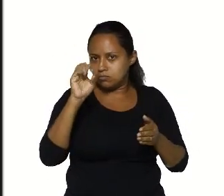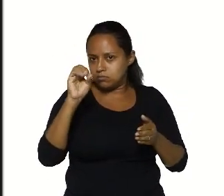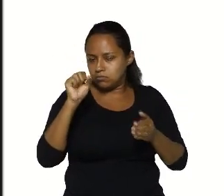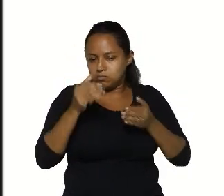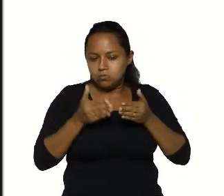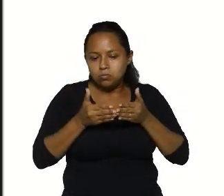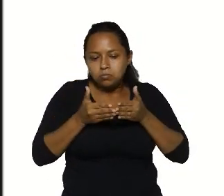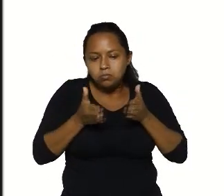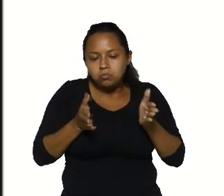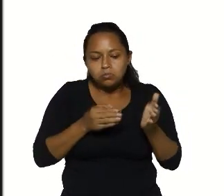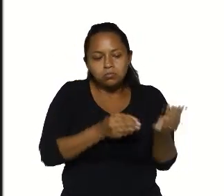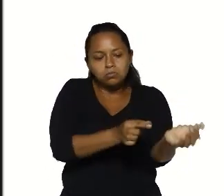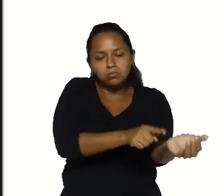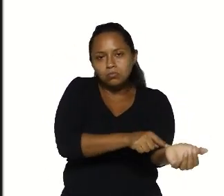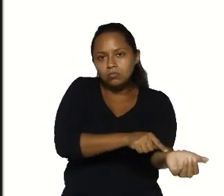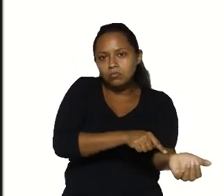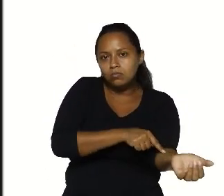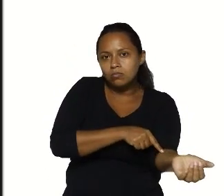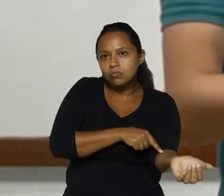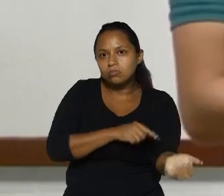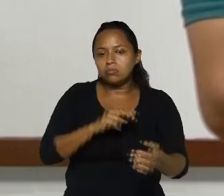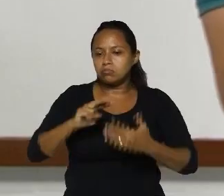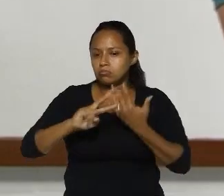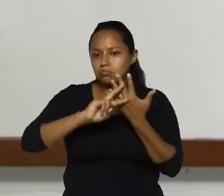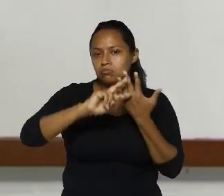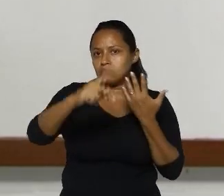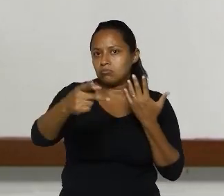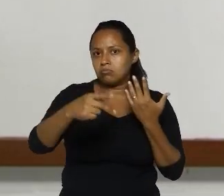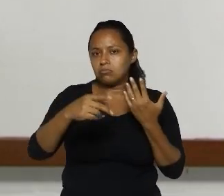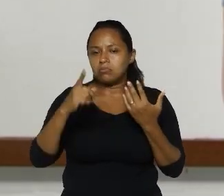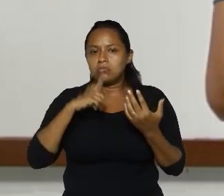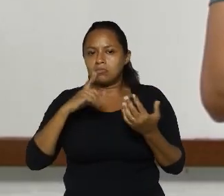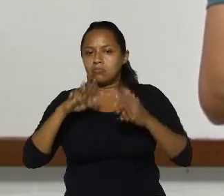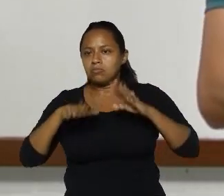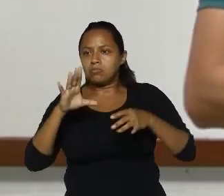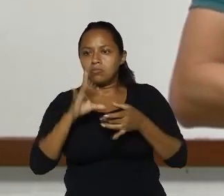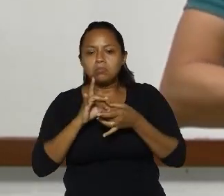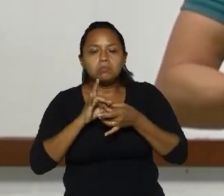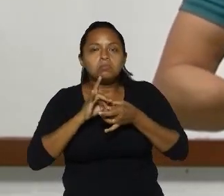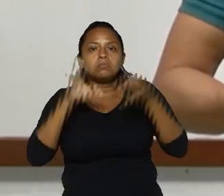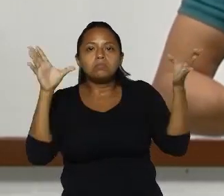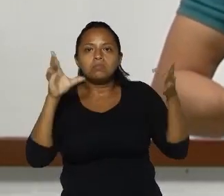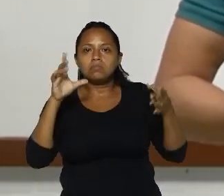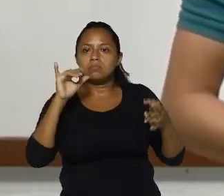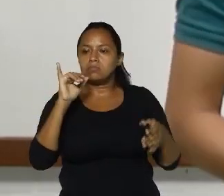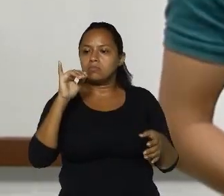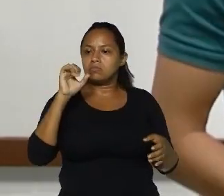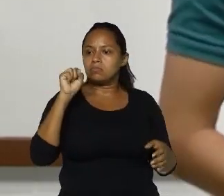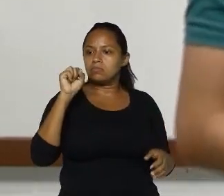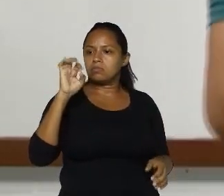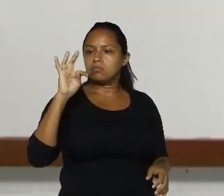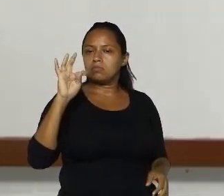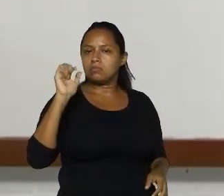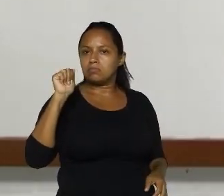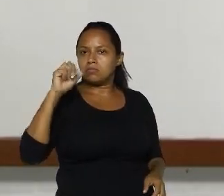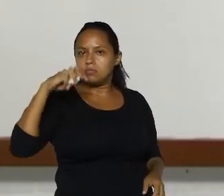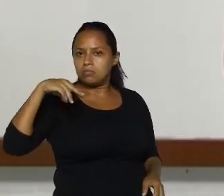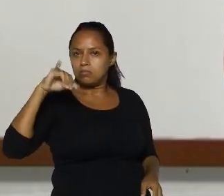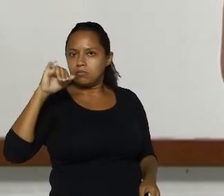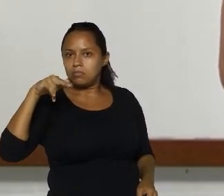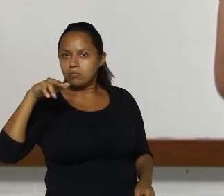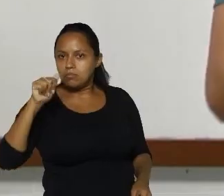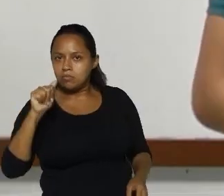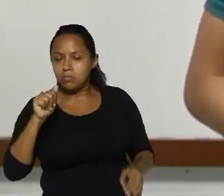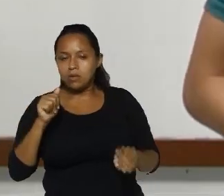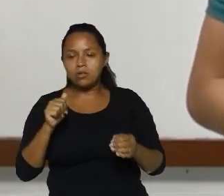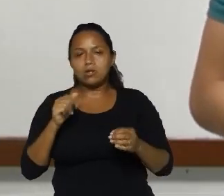das vezes como uma consequência da liberação da histamina, que é uma substância vasodilatadora, E então os espaços